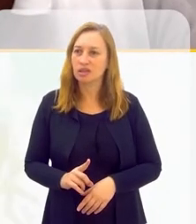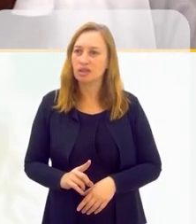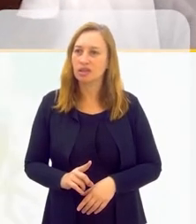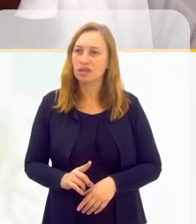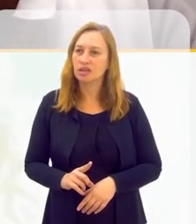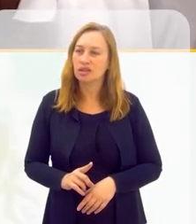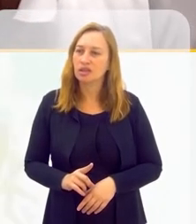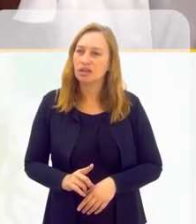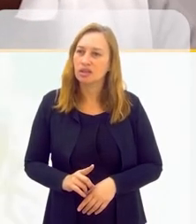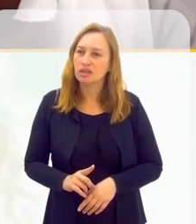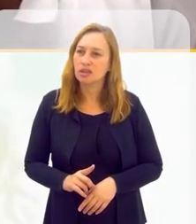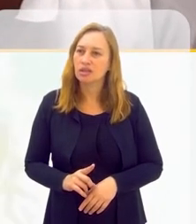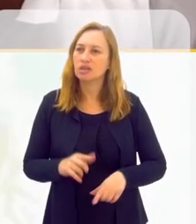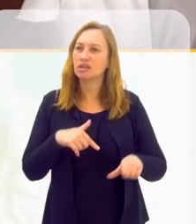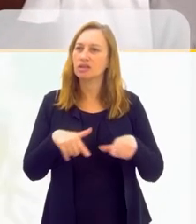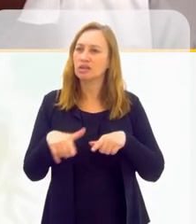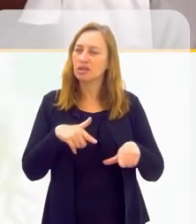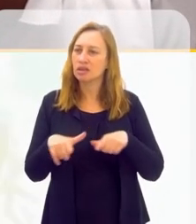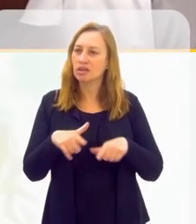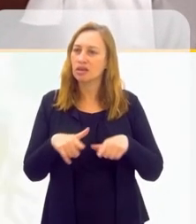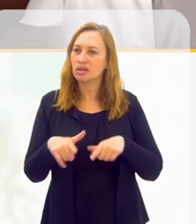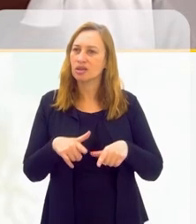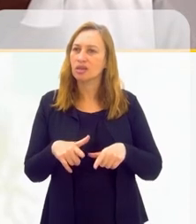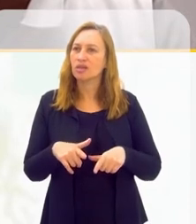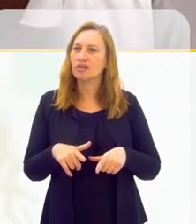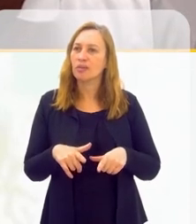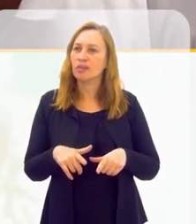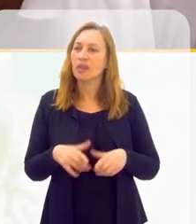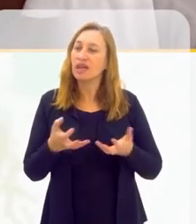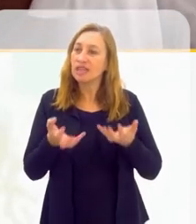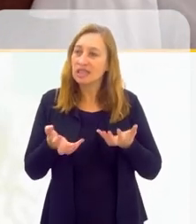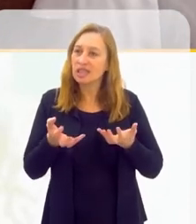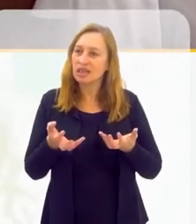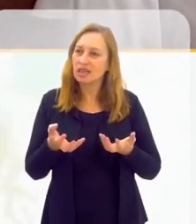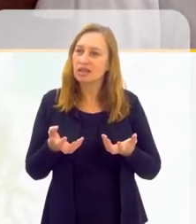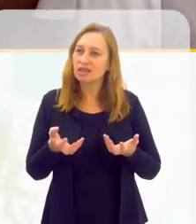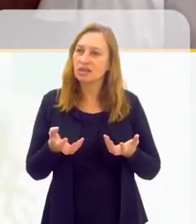porque fazia, nomeadamente, tinha muito trabalho na área do direito do desporto e